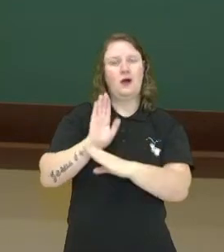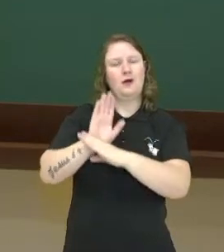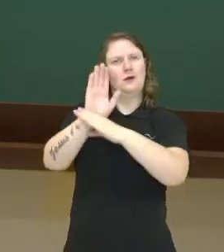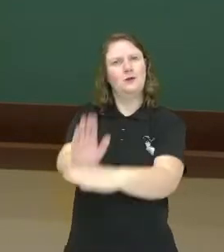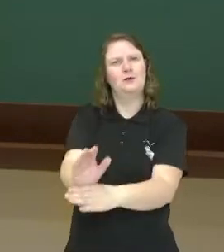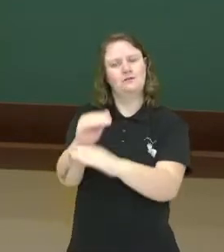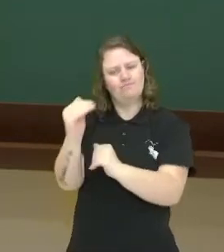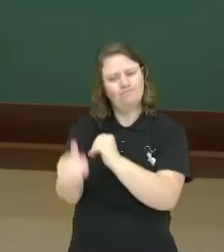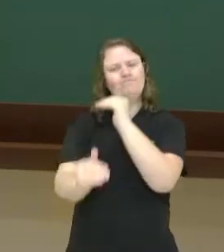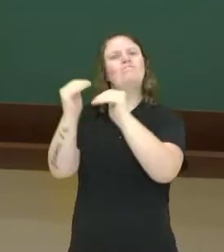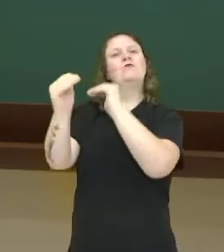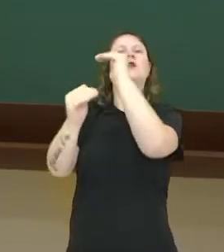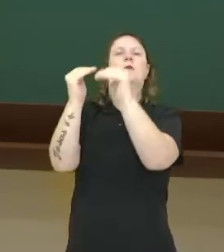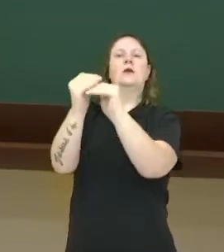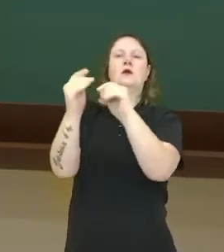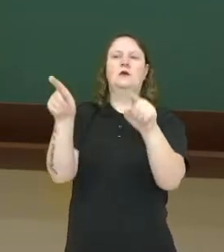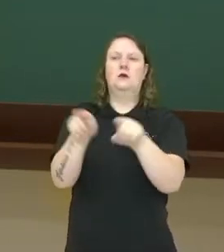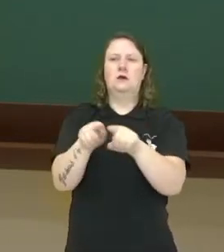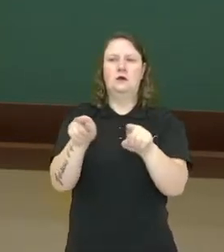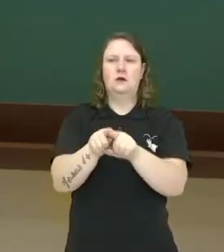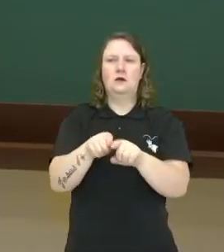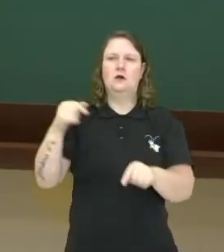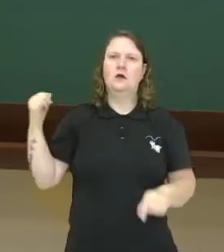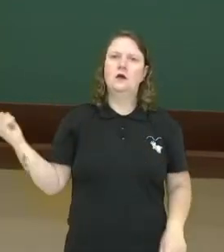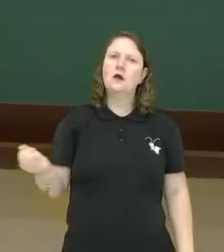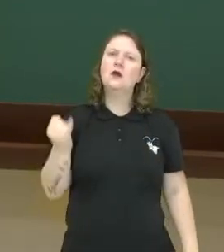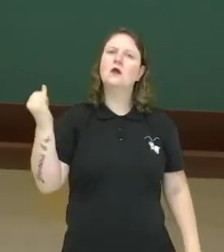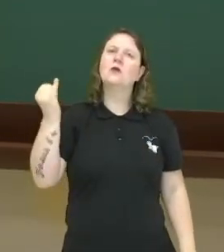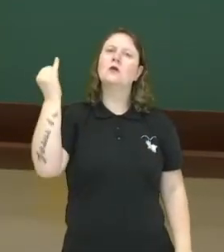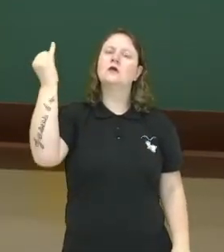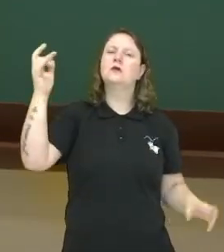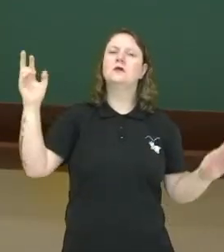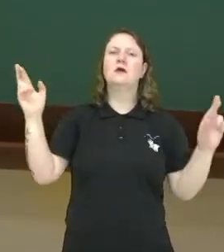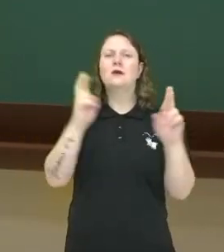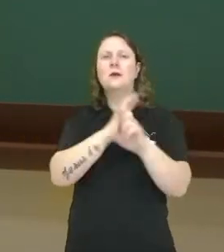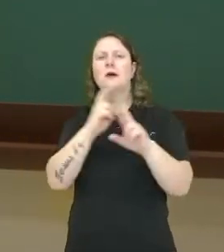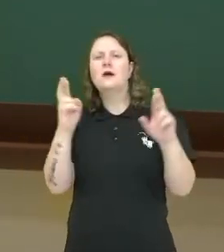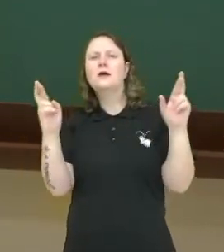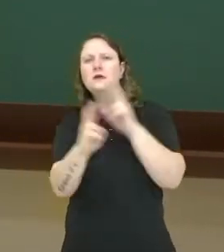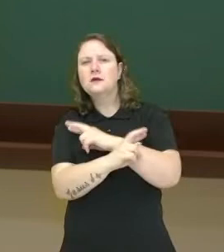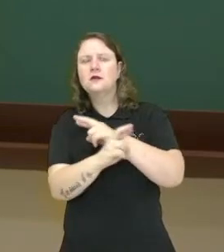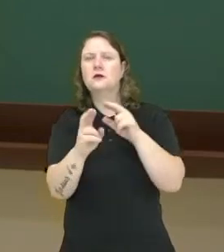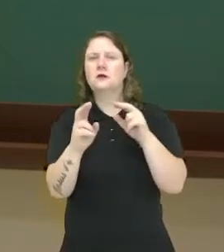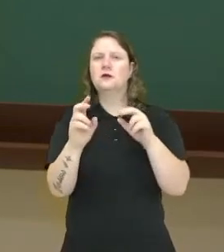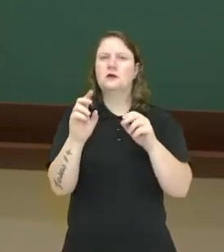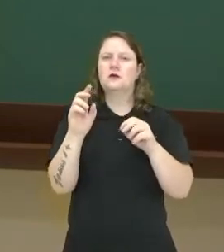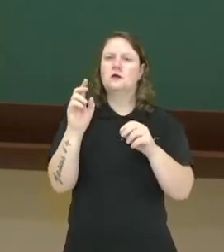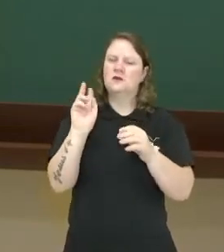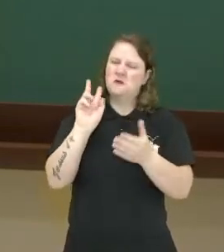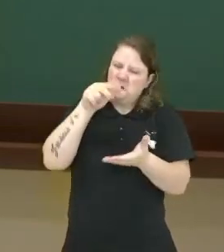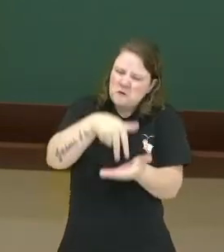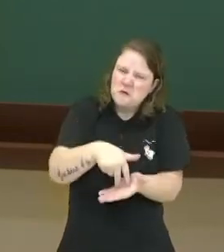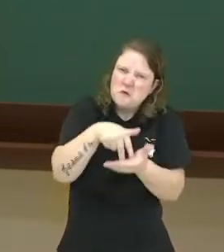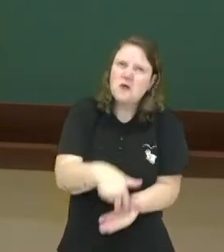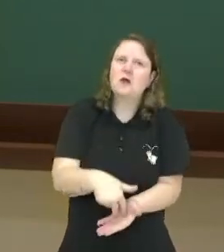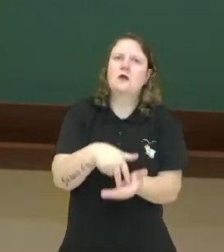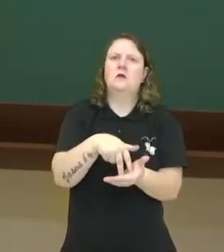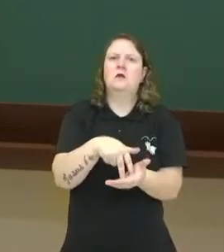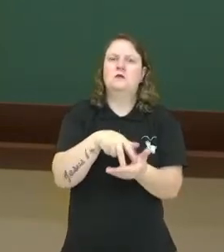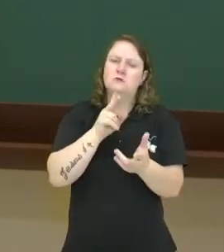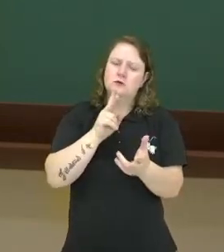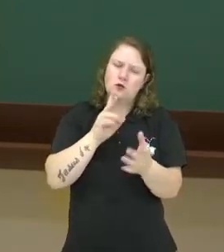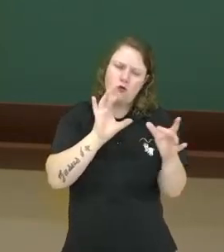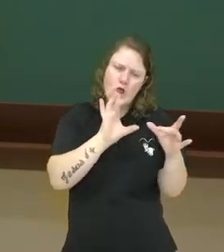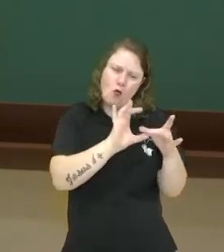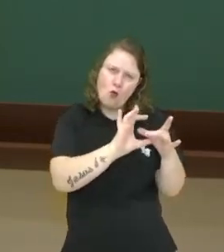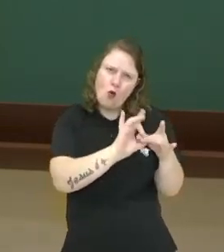as maiores economias do mundo, é importantíssima essa relação ali sólida com outros países do mundo. E